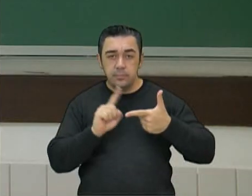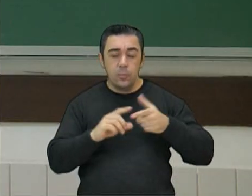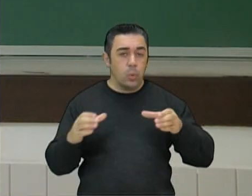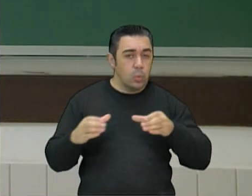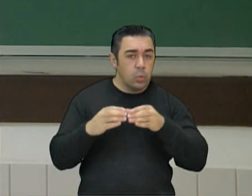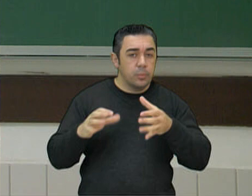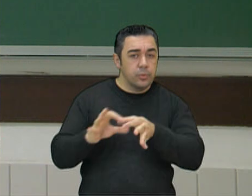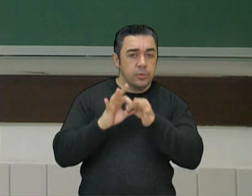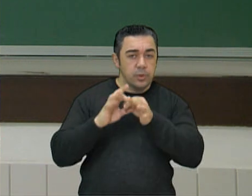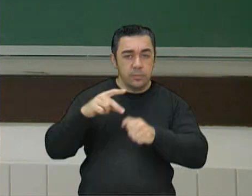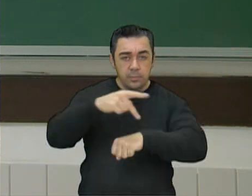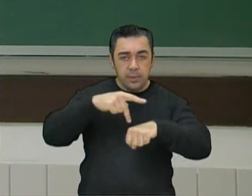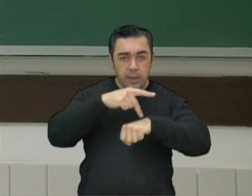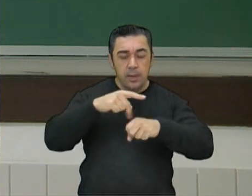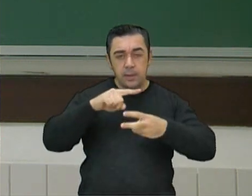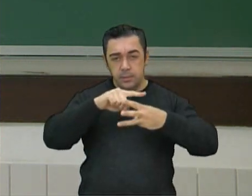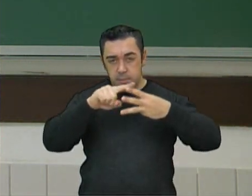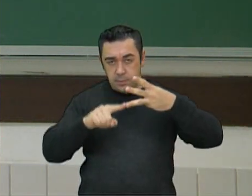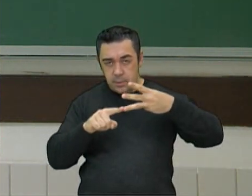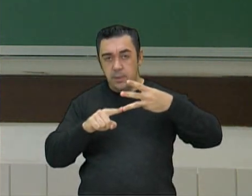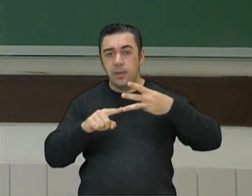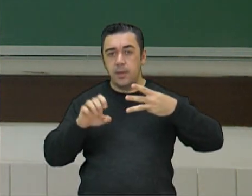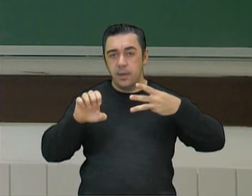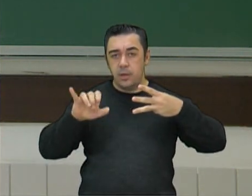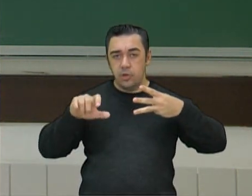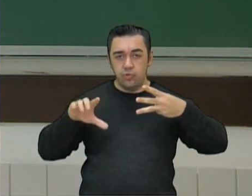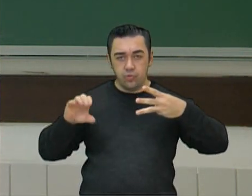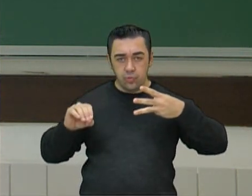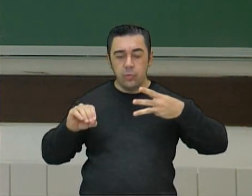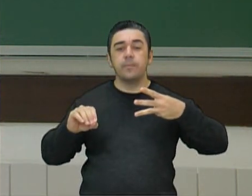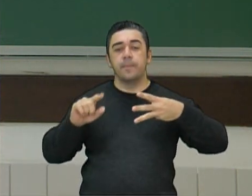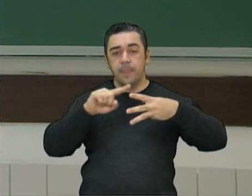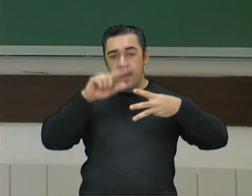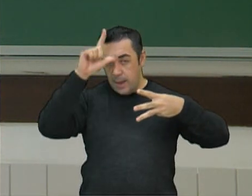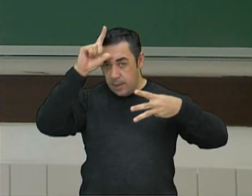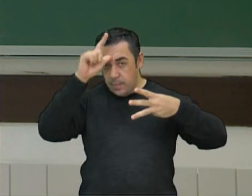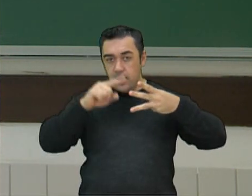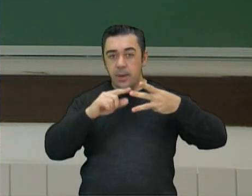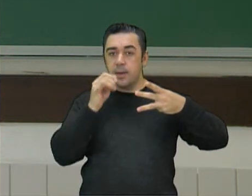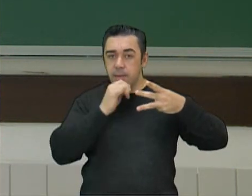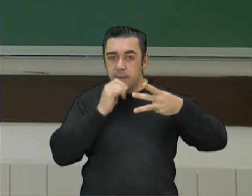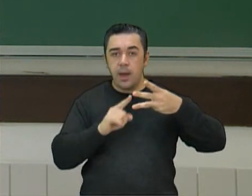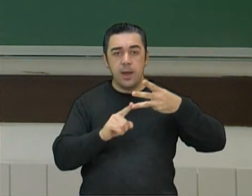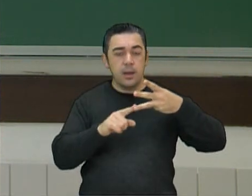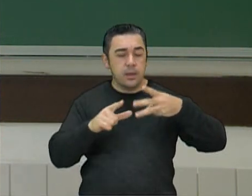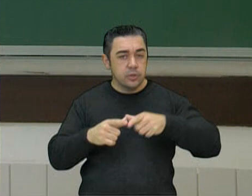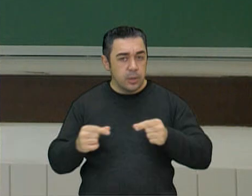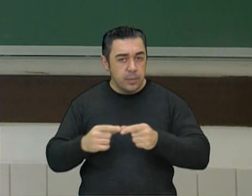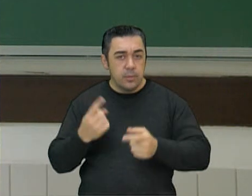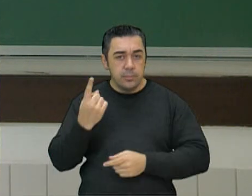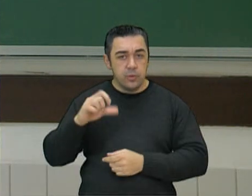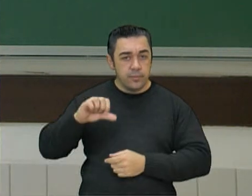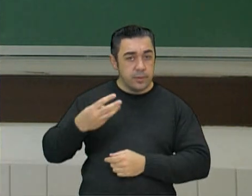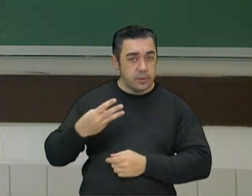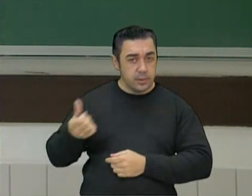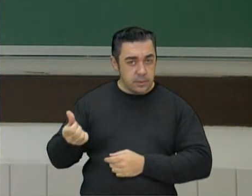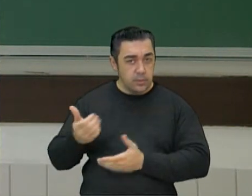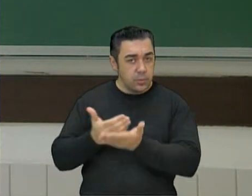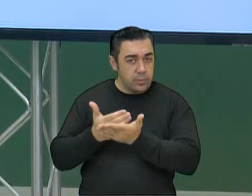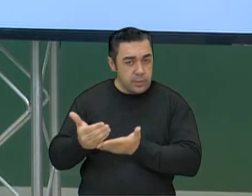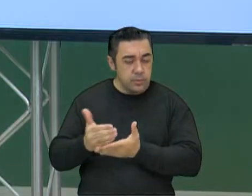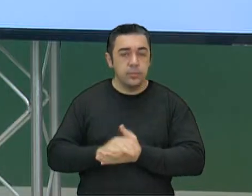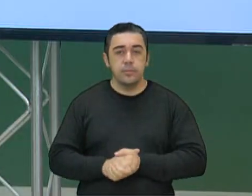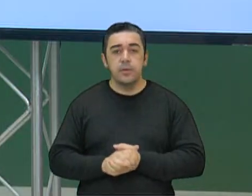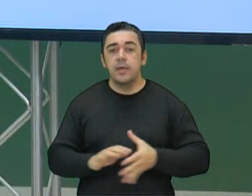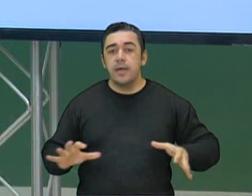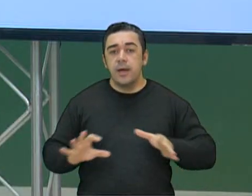eixo Alemanha, Itália, Japão. Começou então esse eixo a se formar em 1936, e inicialmente